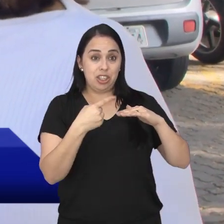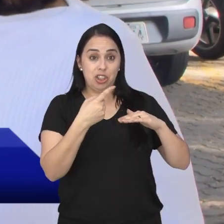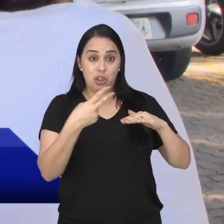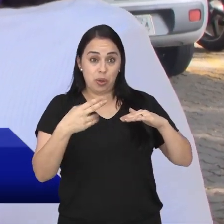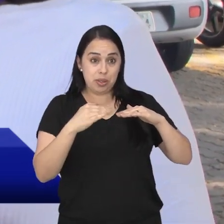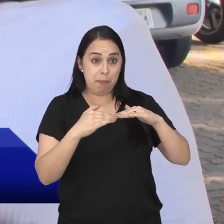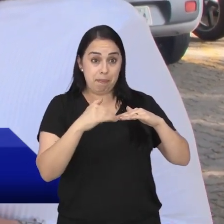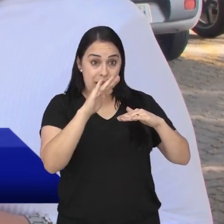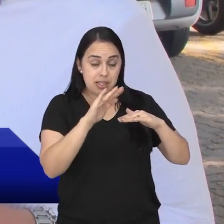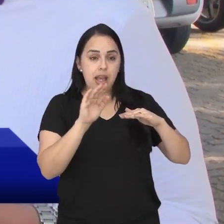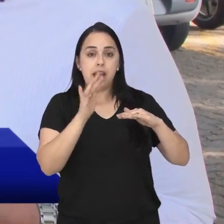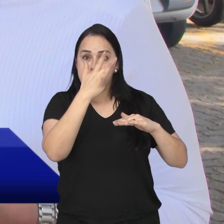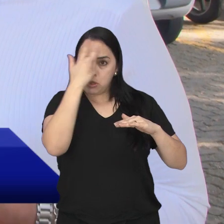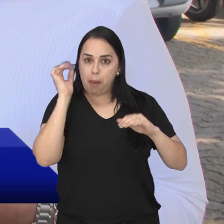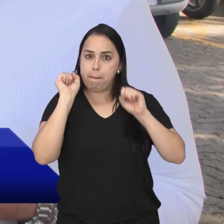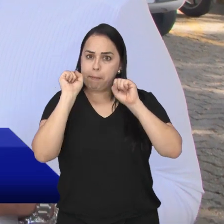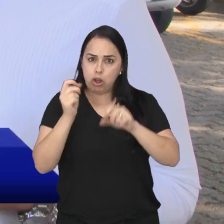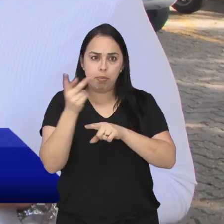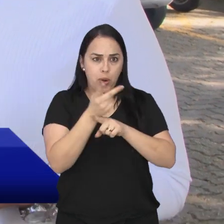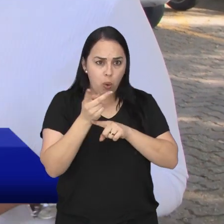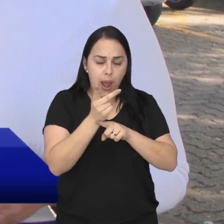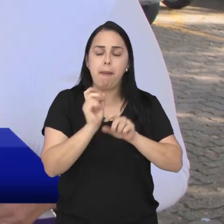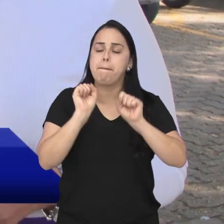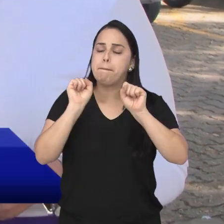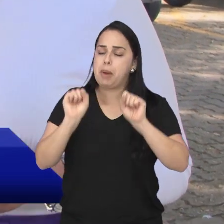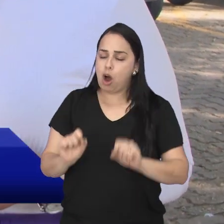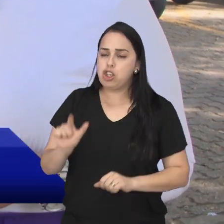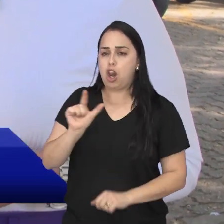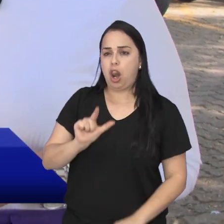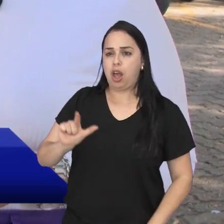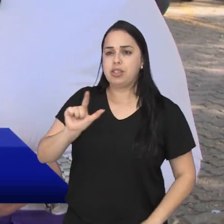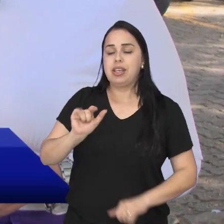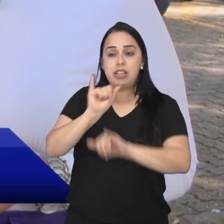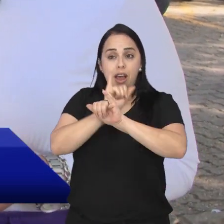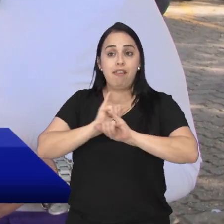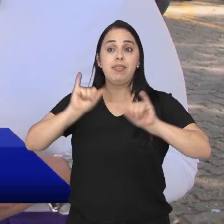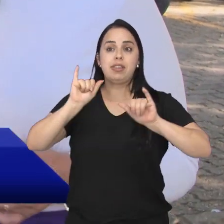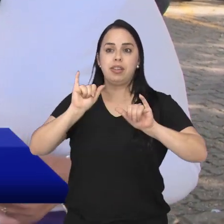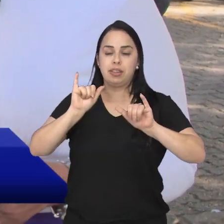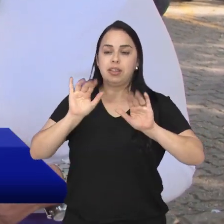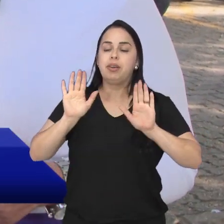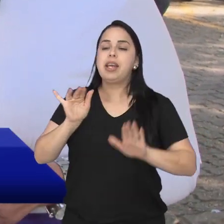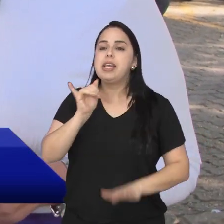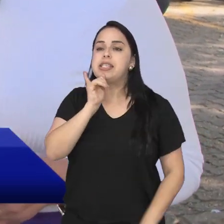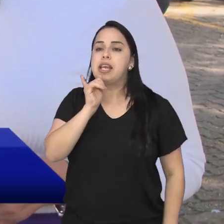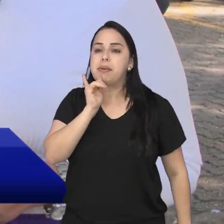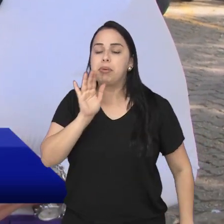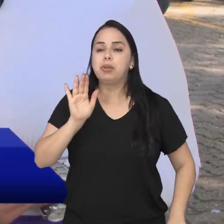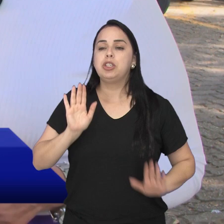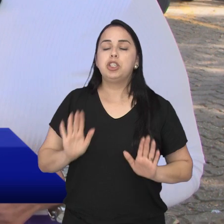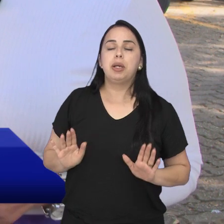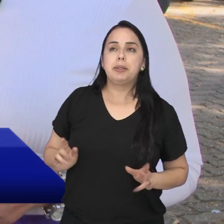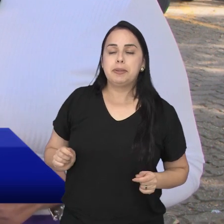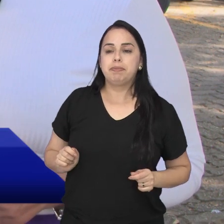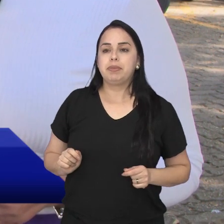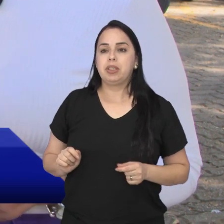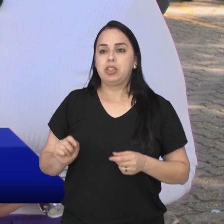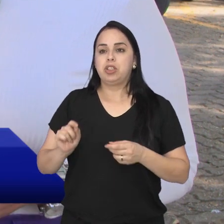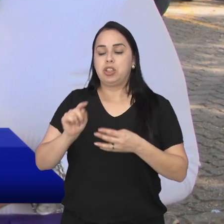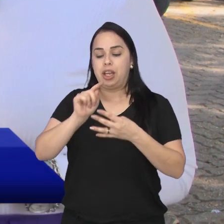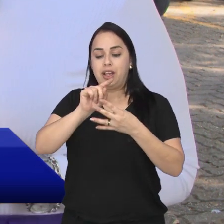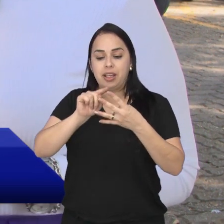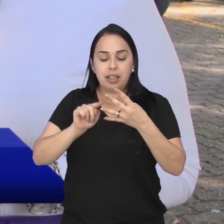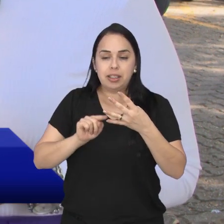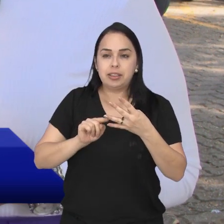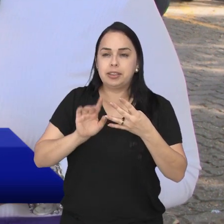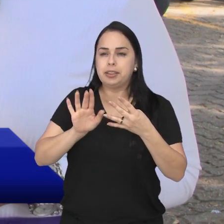os outros públicos as pessoas podem procurar da mesma forma podem procurar lembrar ou reforçar só uma coisa quem tá tu por exemplo já tá no seu esquema